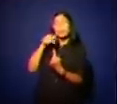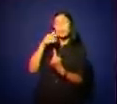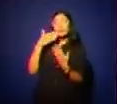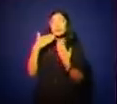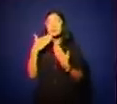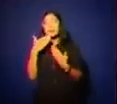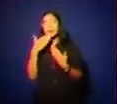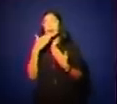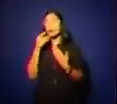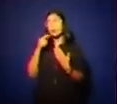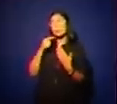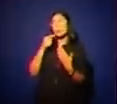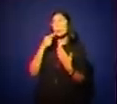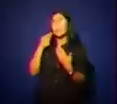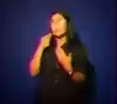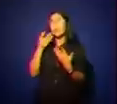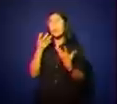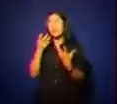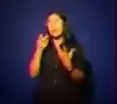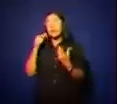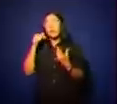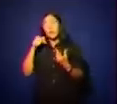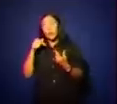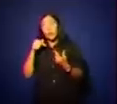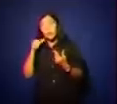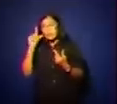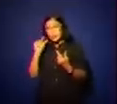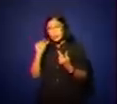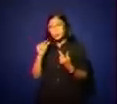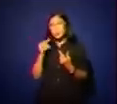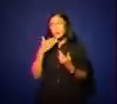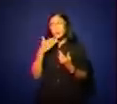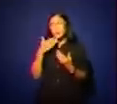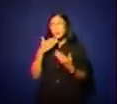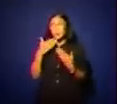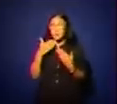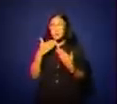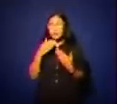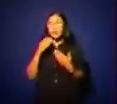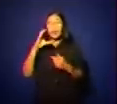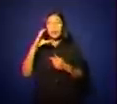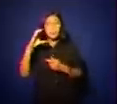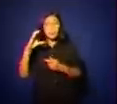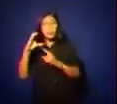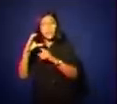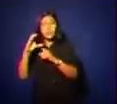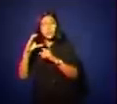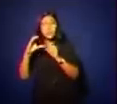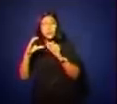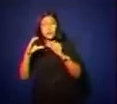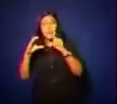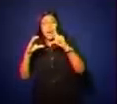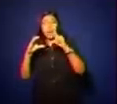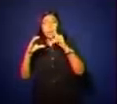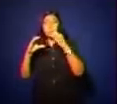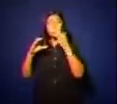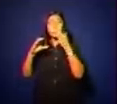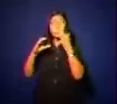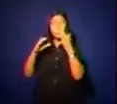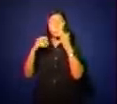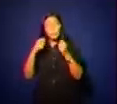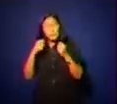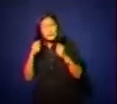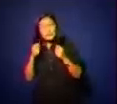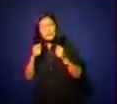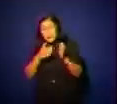bolha de crédito ao consumo que a gente está desfazendo agora e tá vendo a gente pensa mais alta e que faz parte tem que limpar isso para depois